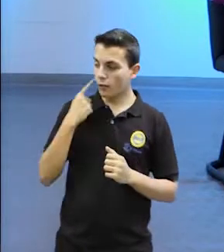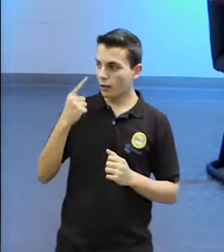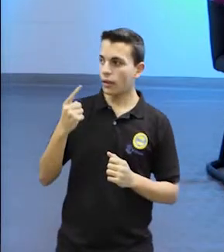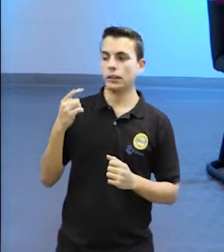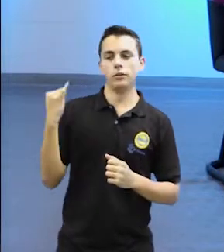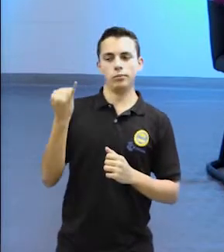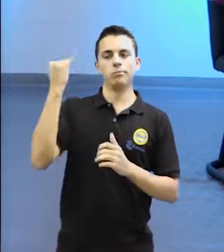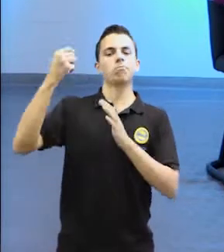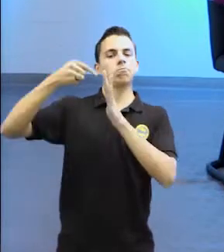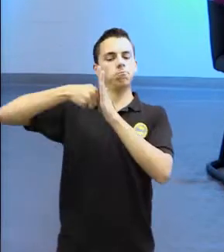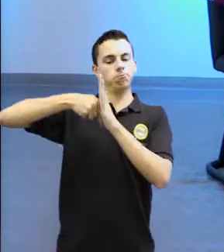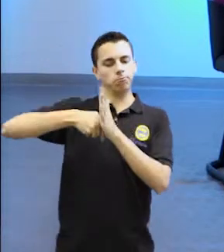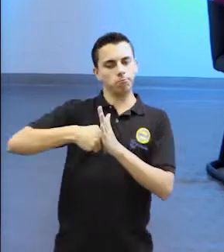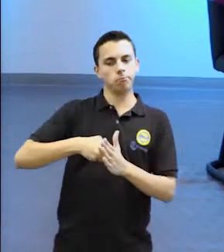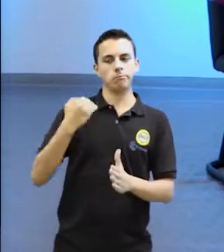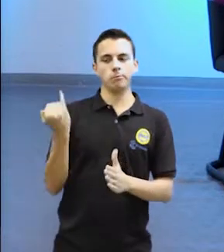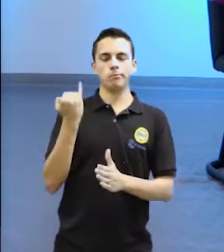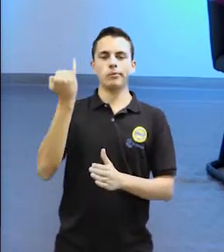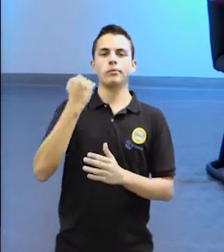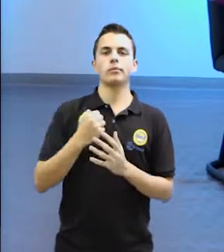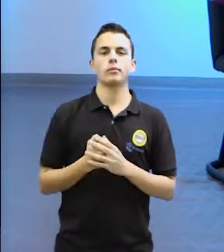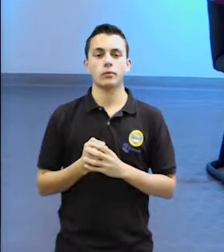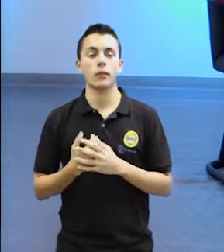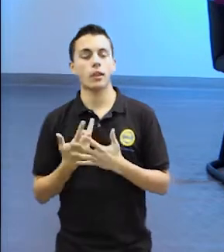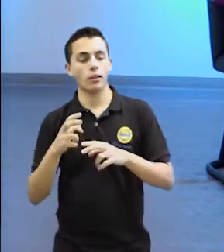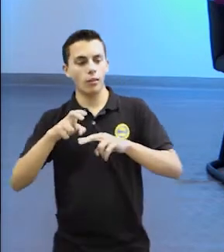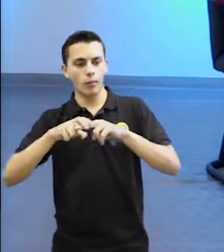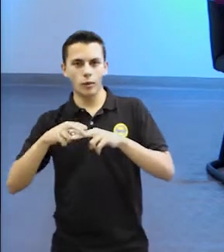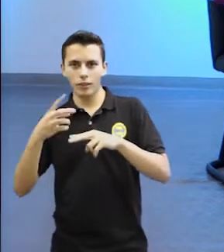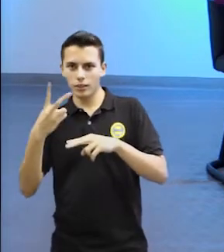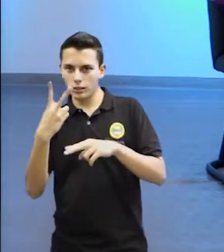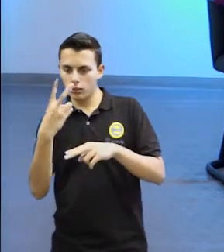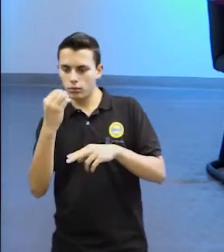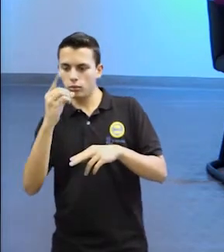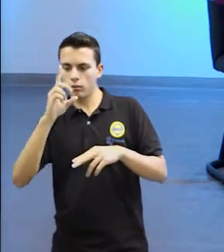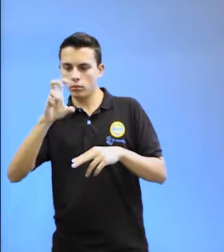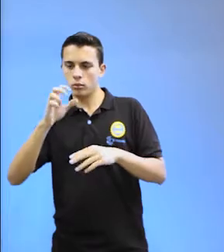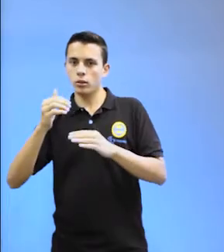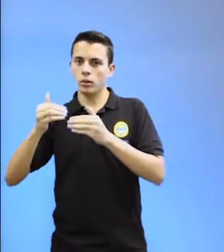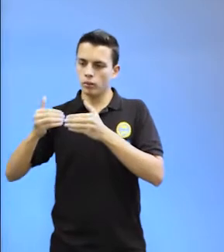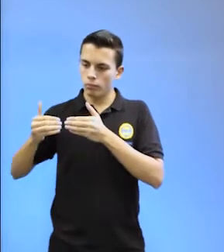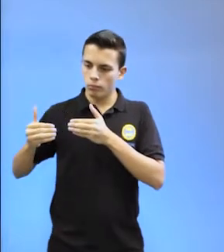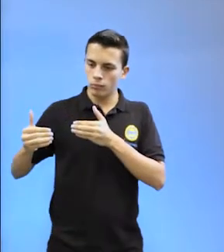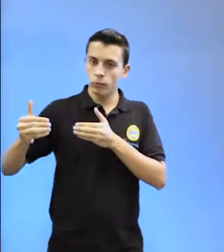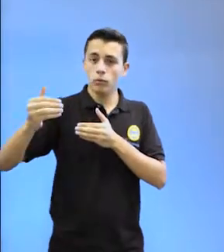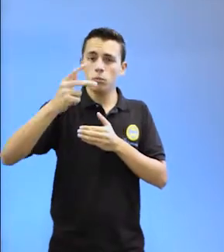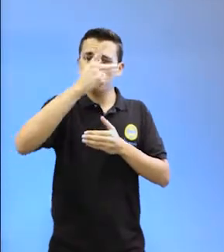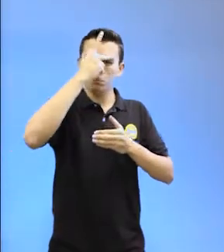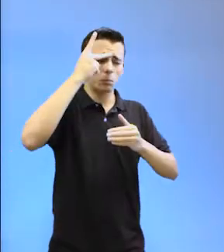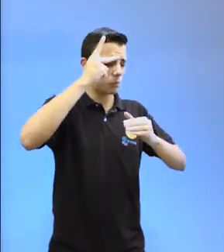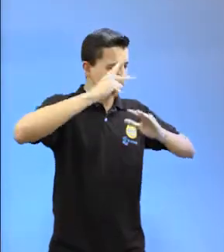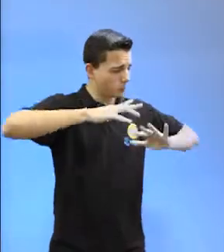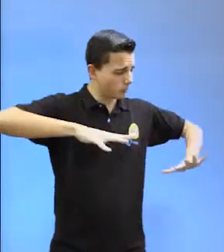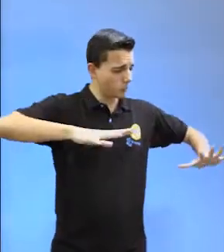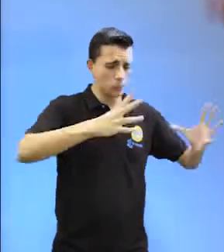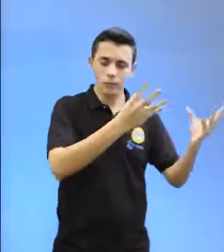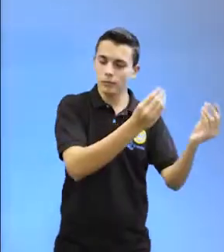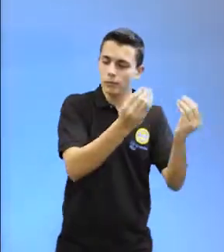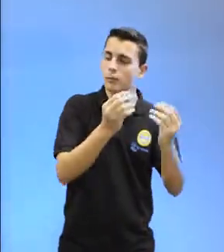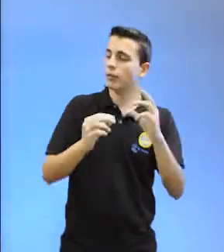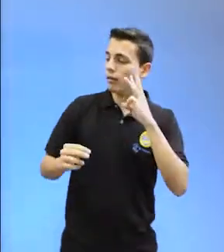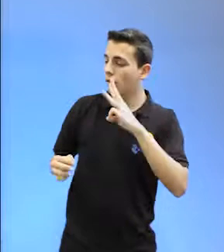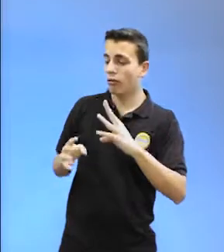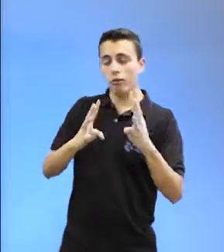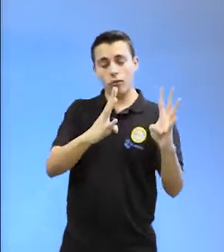mesmo. E por isso, nós já, de 2015 para cá, mais de 5 mil pessoas já nos assistiram. Tá. E esse ano tende a